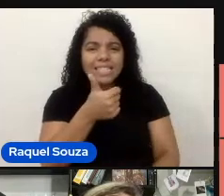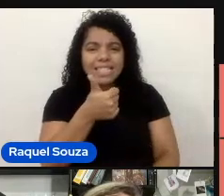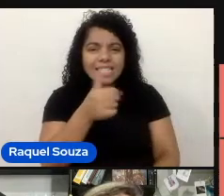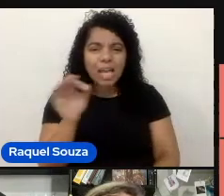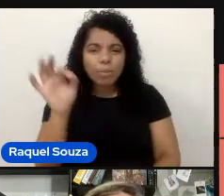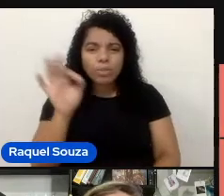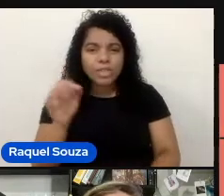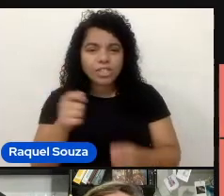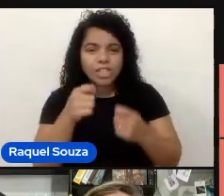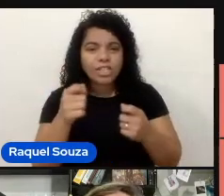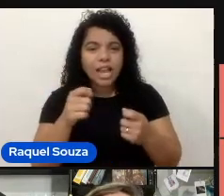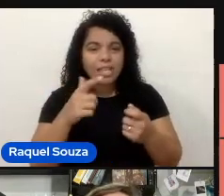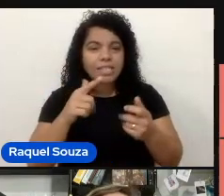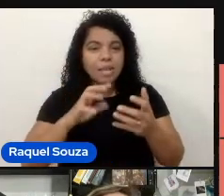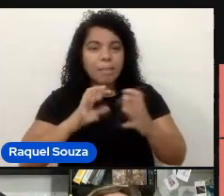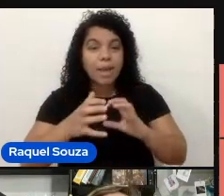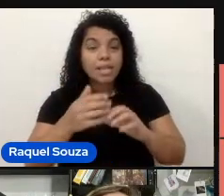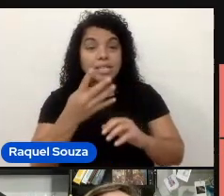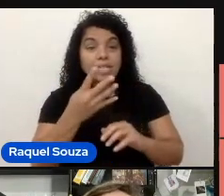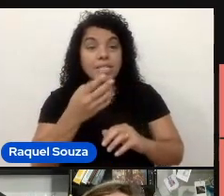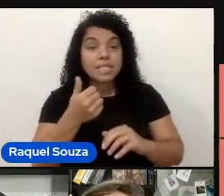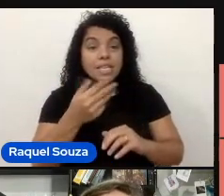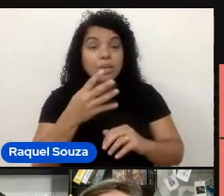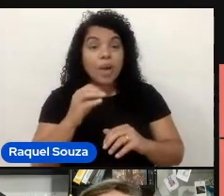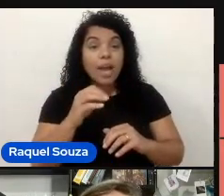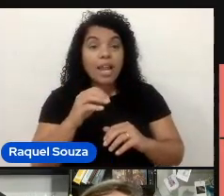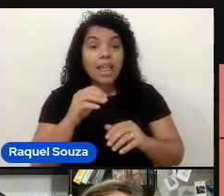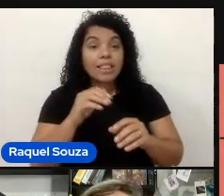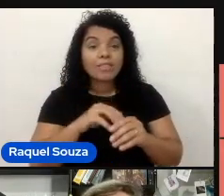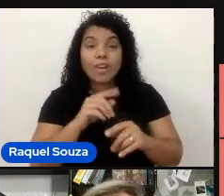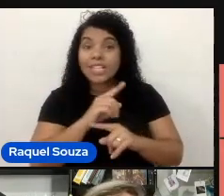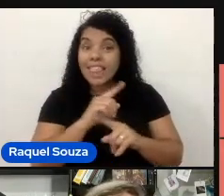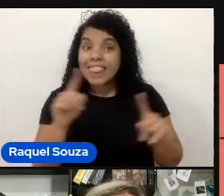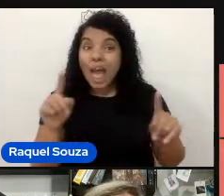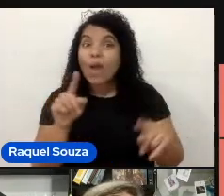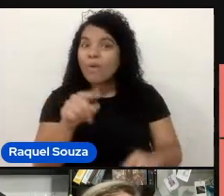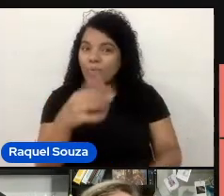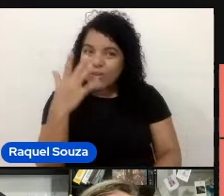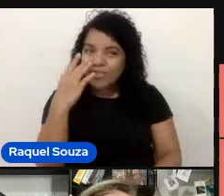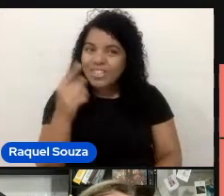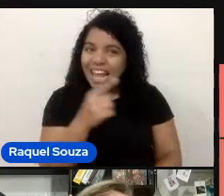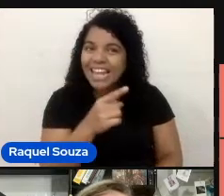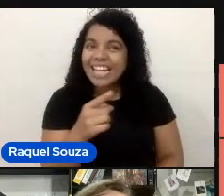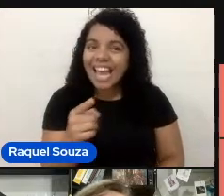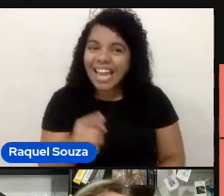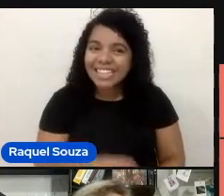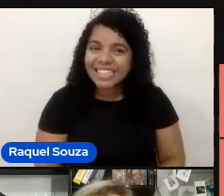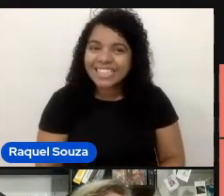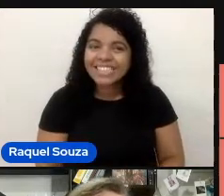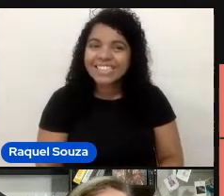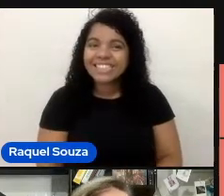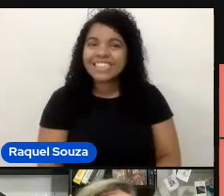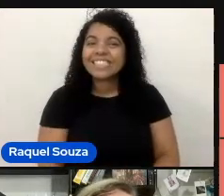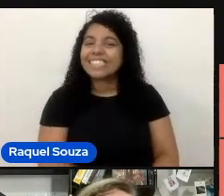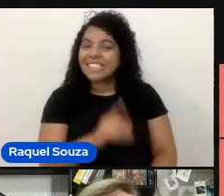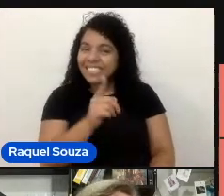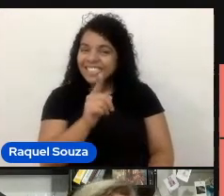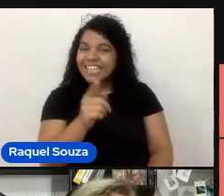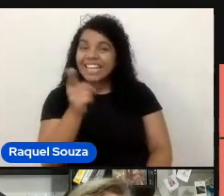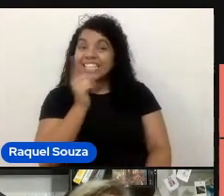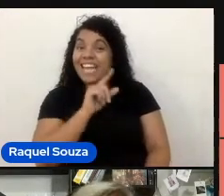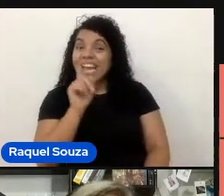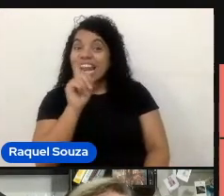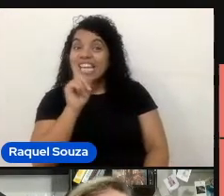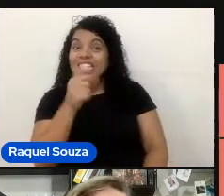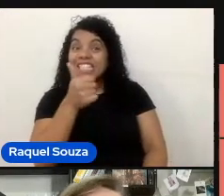que não. Pô, tá ligado, hein? Boa, A muito gente, bom. a gente não garante 100% de nada,